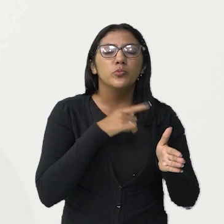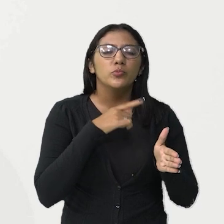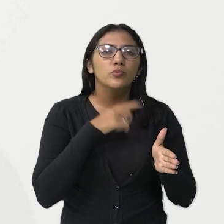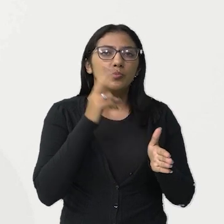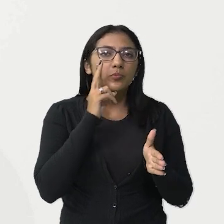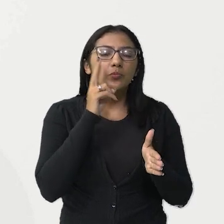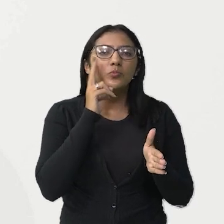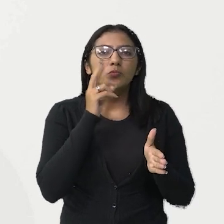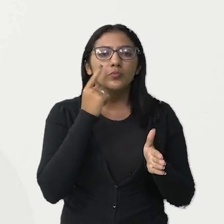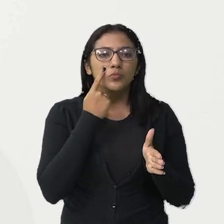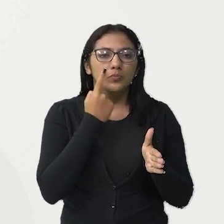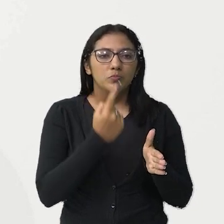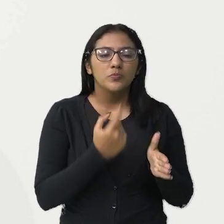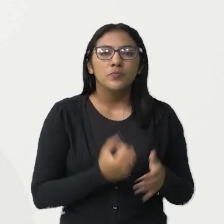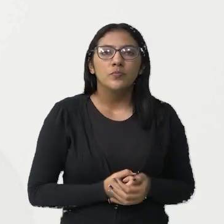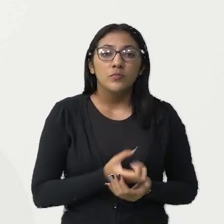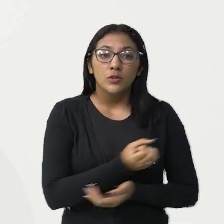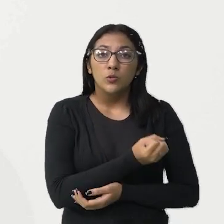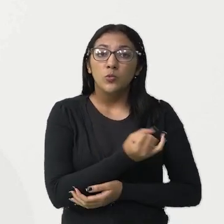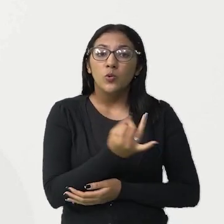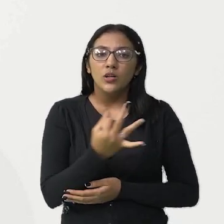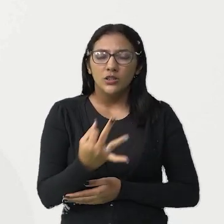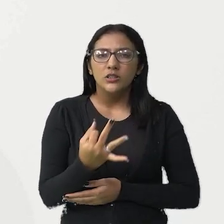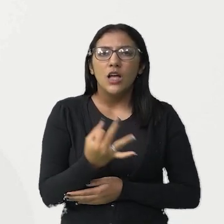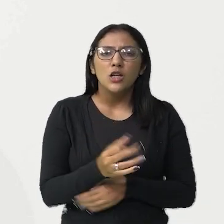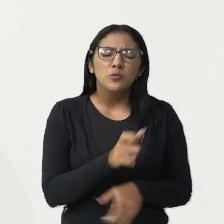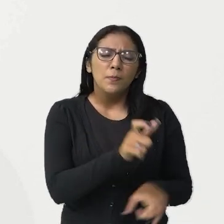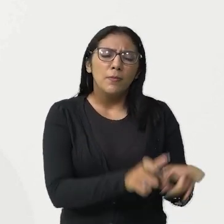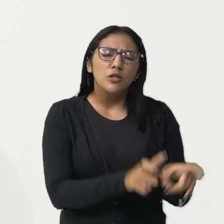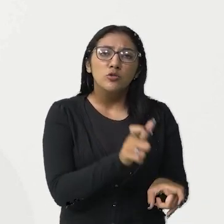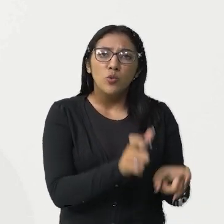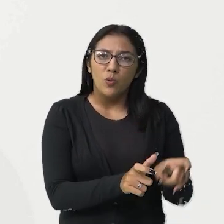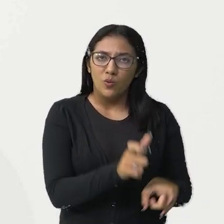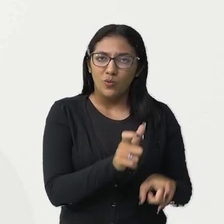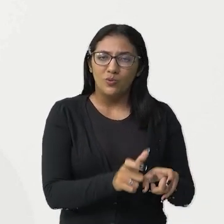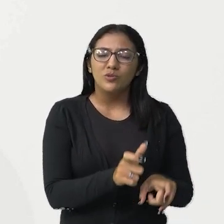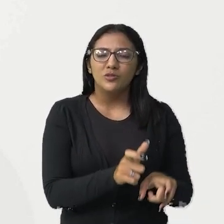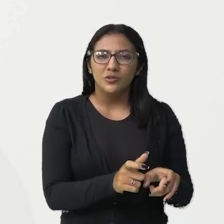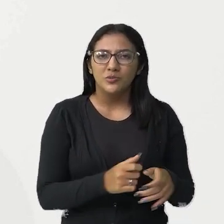aqui a quantidade, número de pessoas,